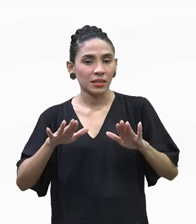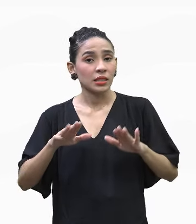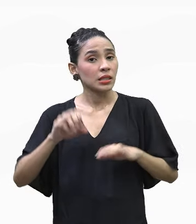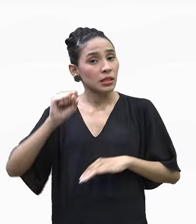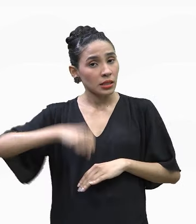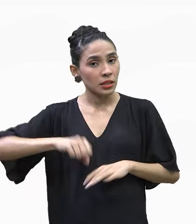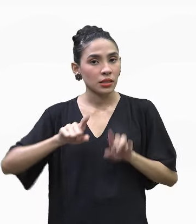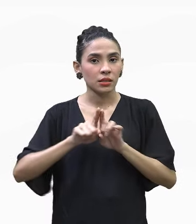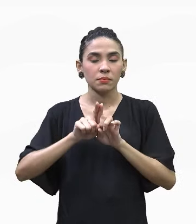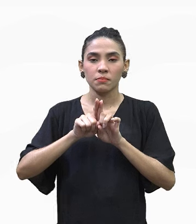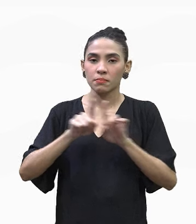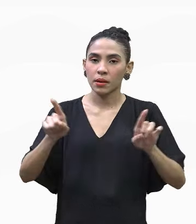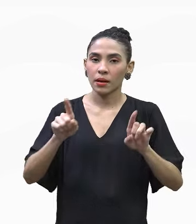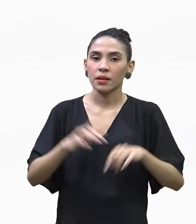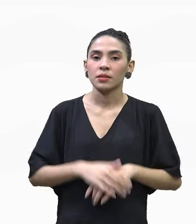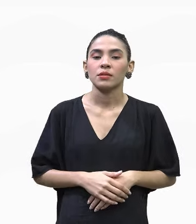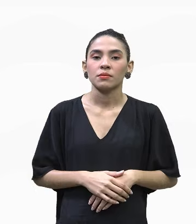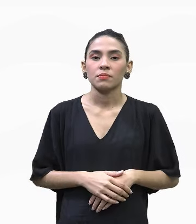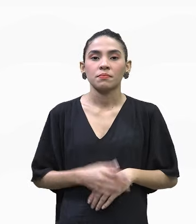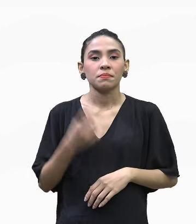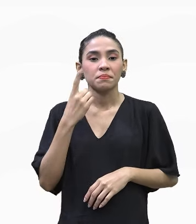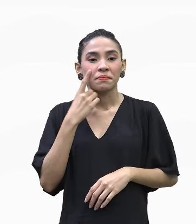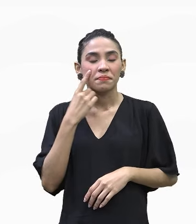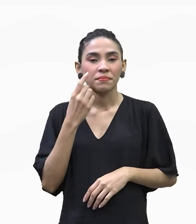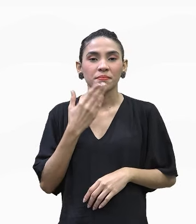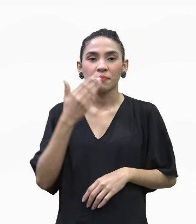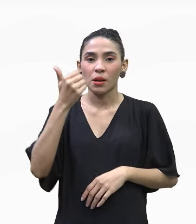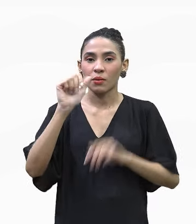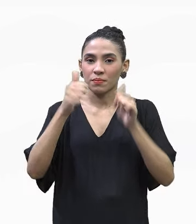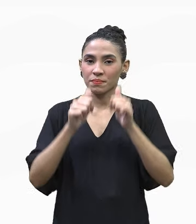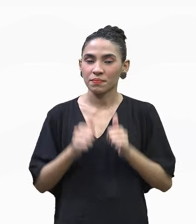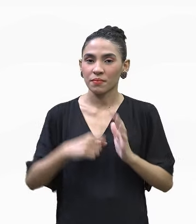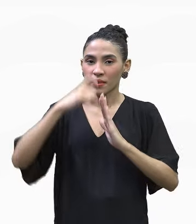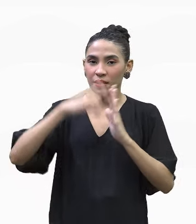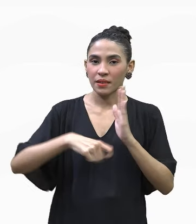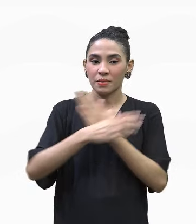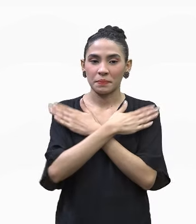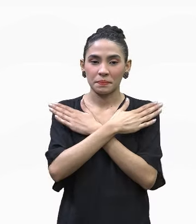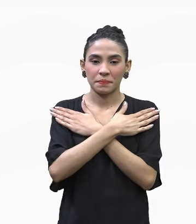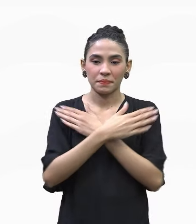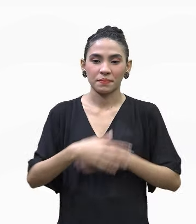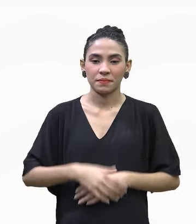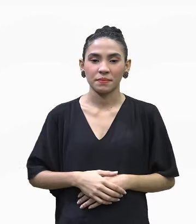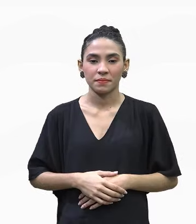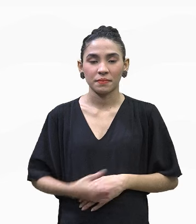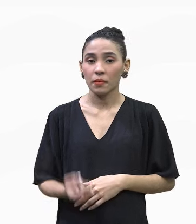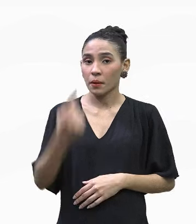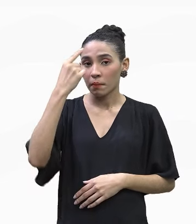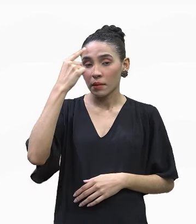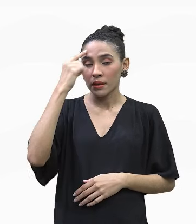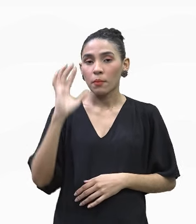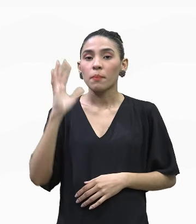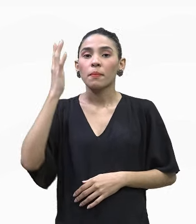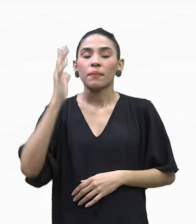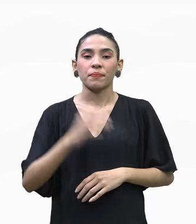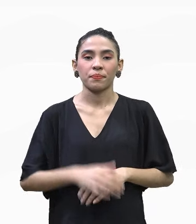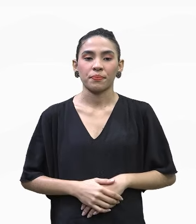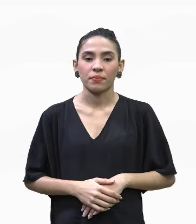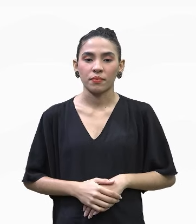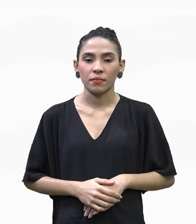mas vamos lá vamos para entender melhor essa situação de taxa de desemprego Vamos pensar aqui numa situação hipotética P numa